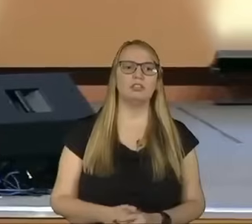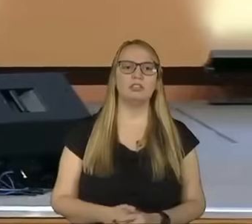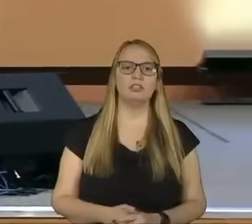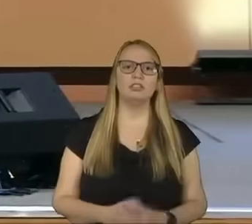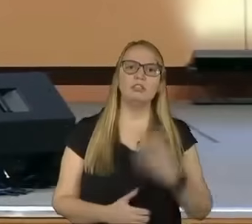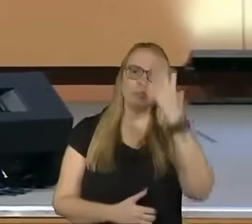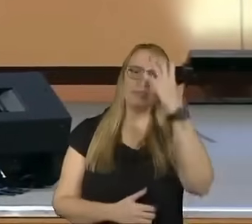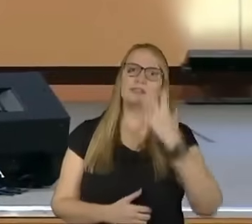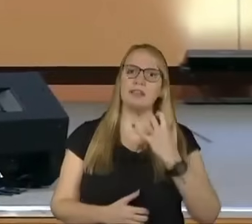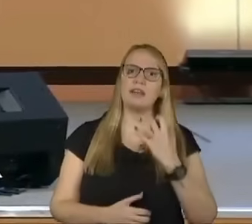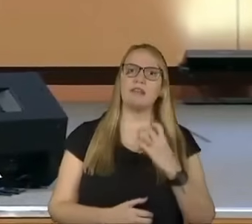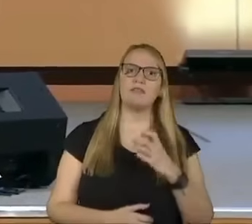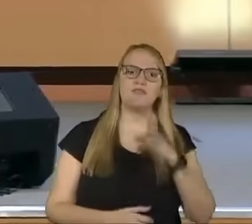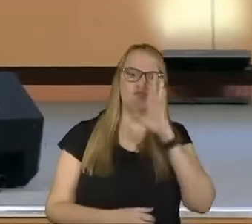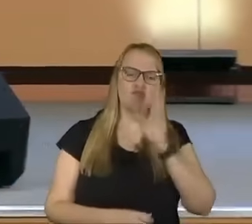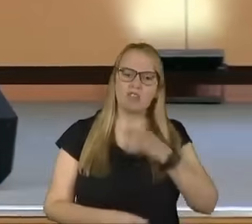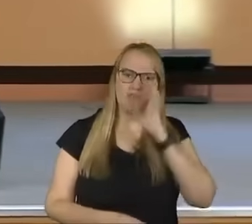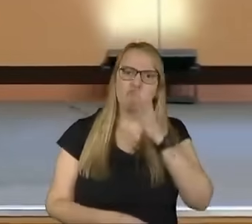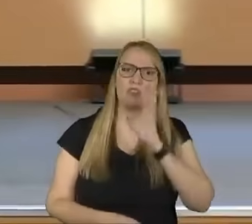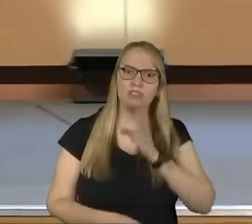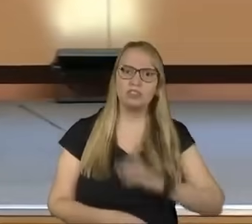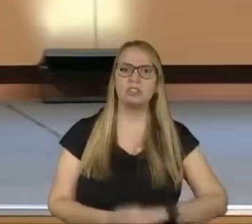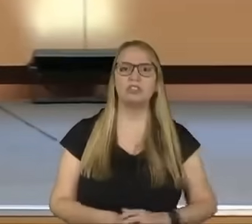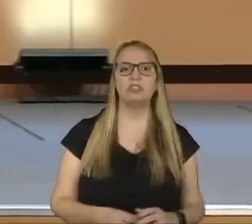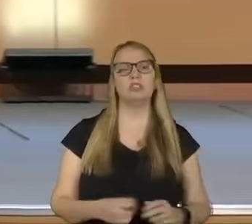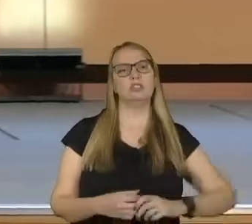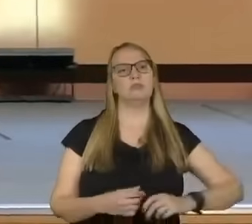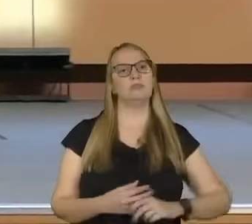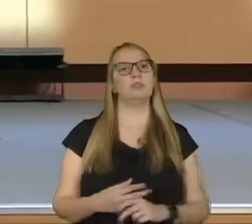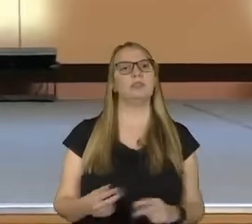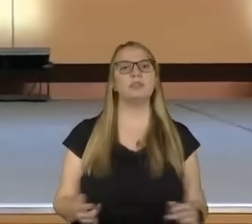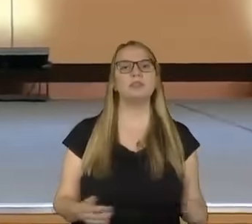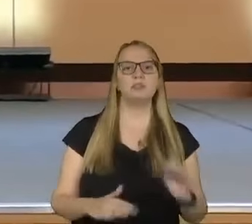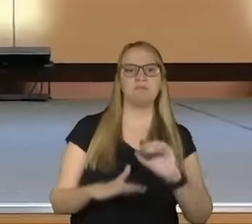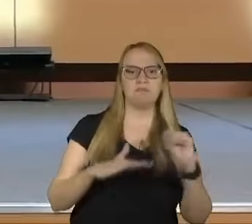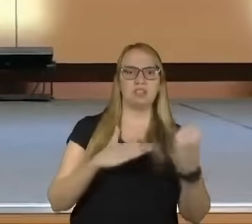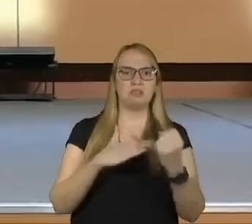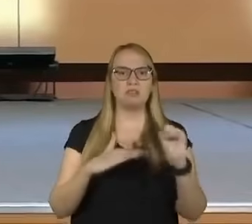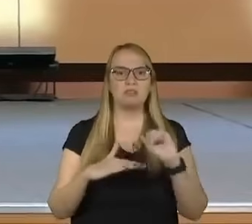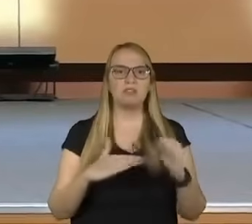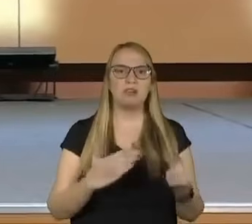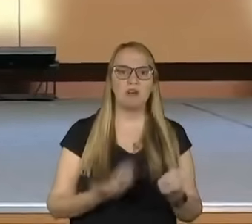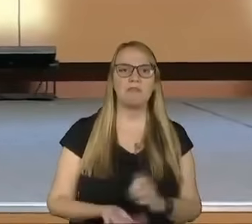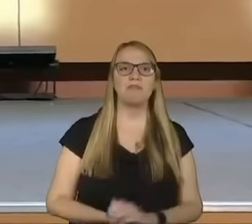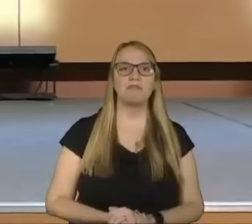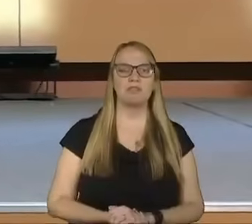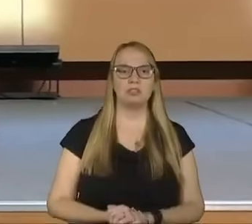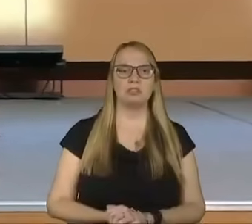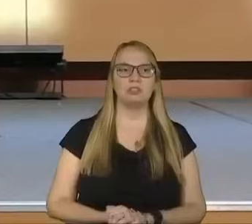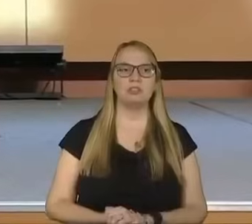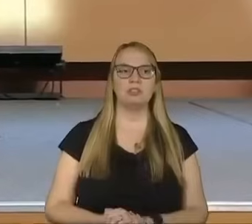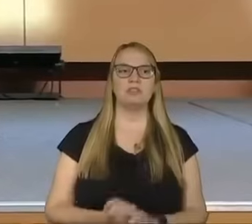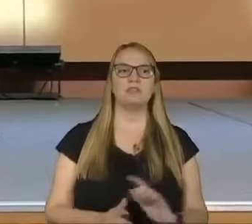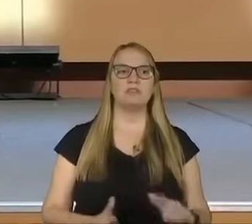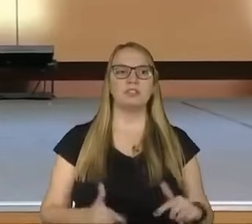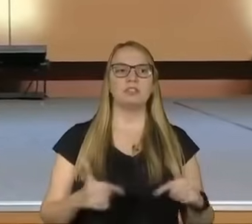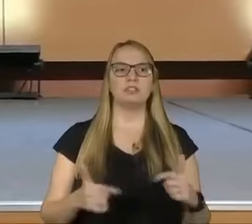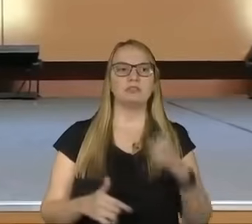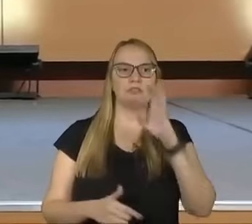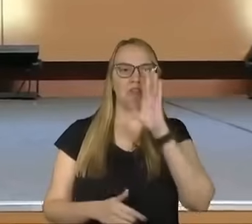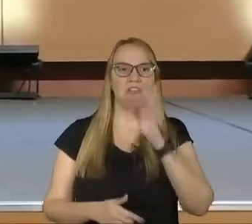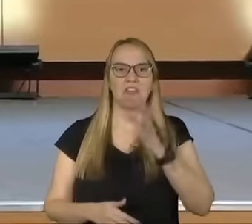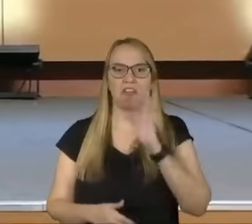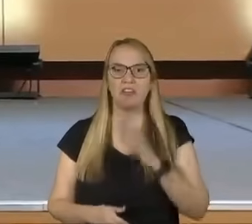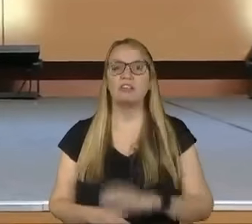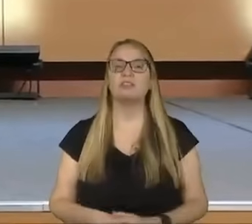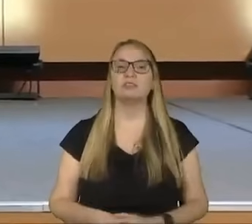sério meu irmão julgando os outros por causa de de uma montagem de rede social fazendo julgamentos